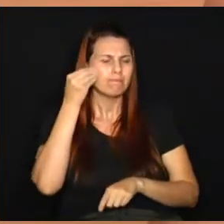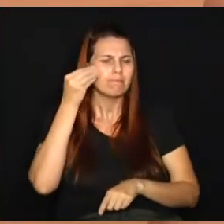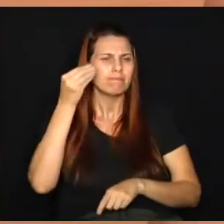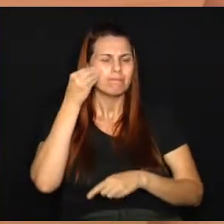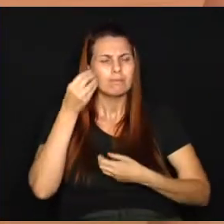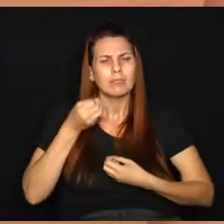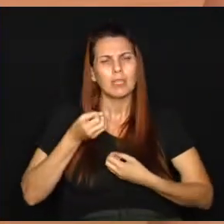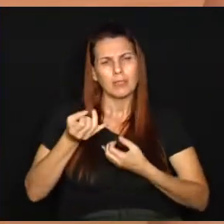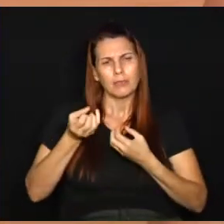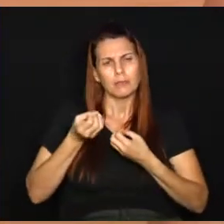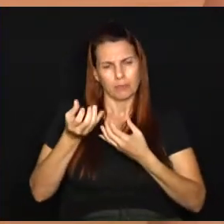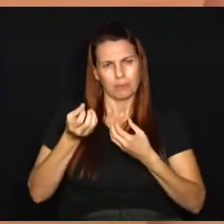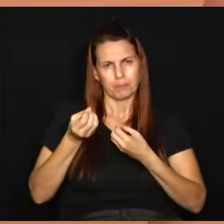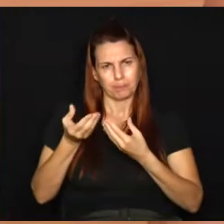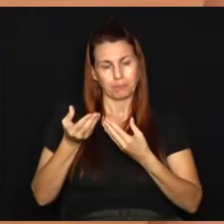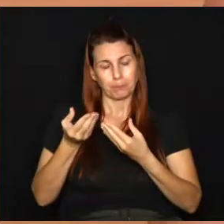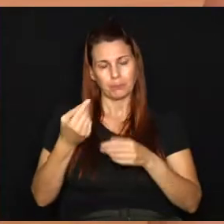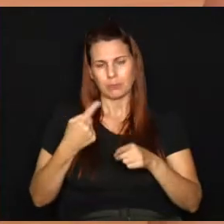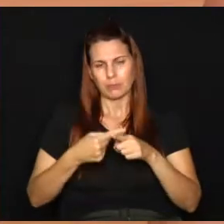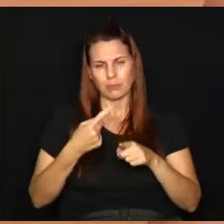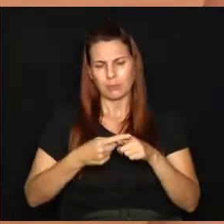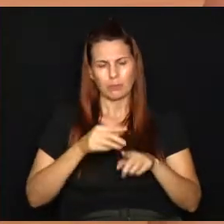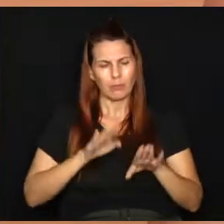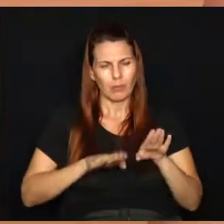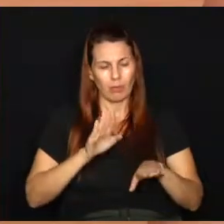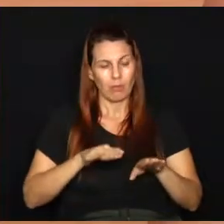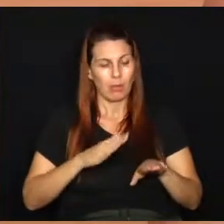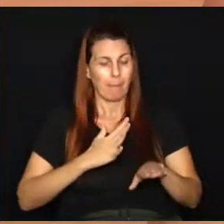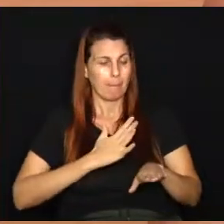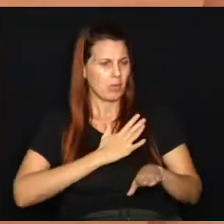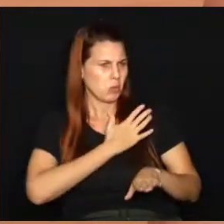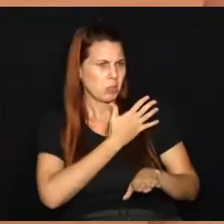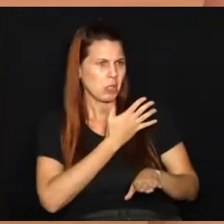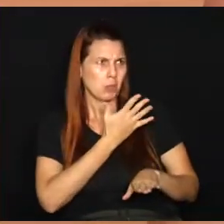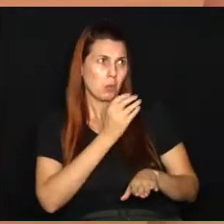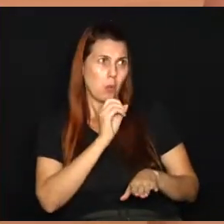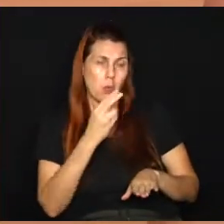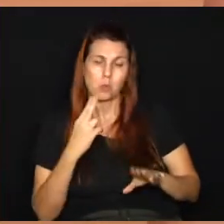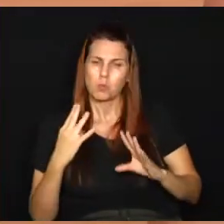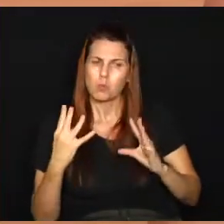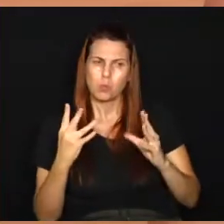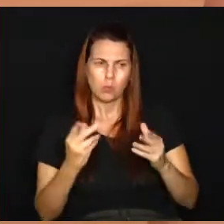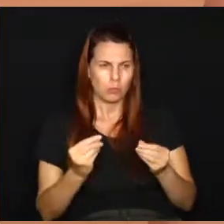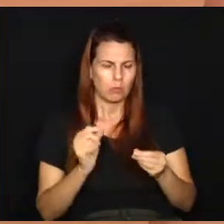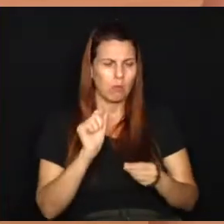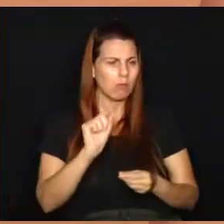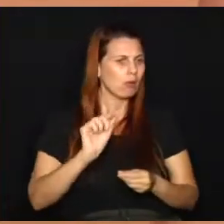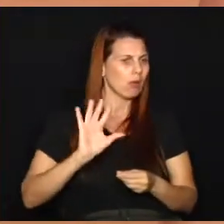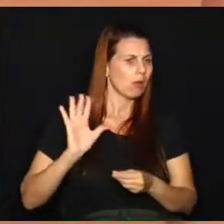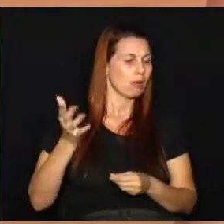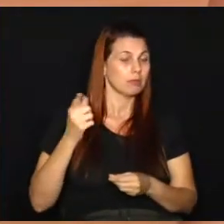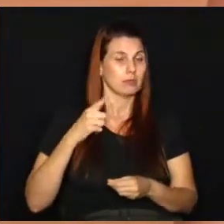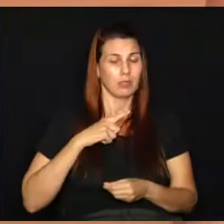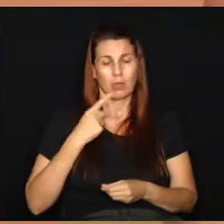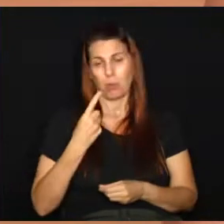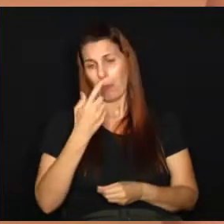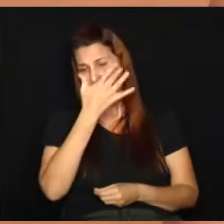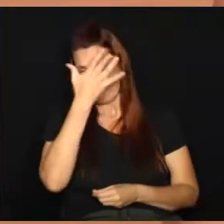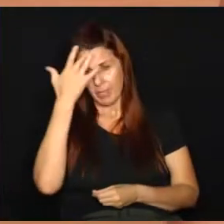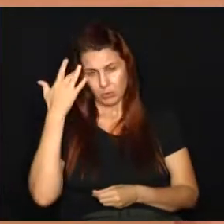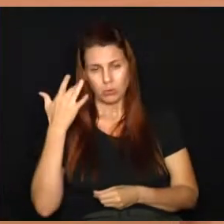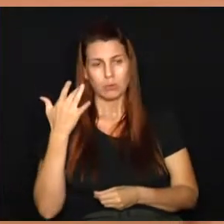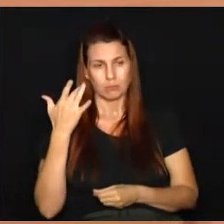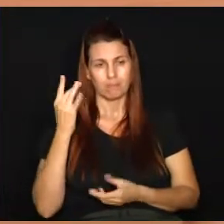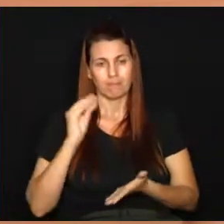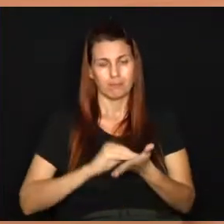porque grande parte do preconceito, eu acho que talvez todos os preconceitos, tem uma mãe, que é a falta